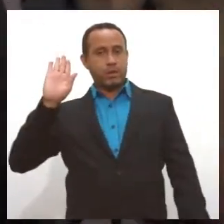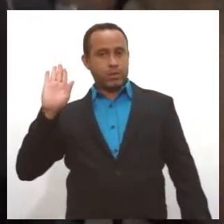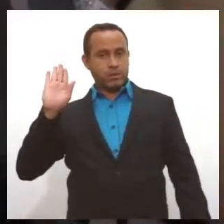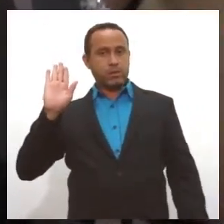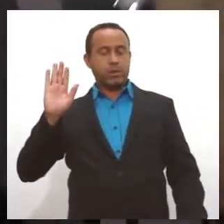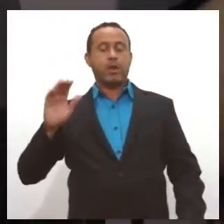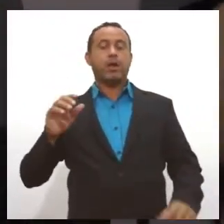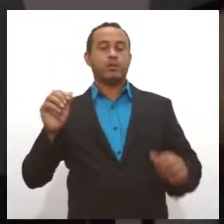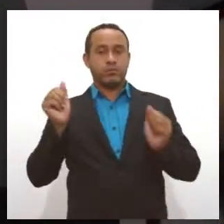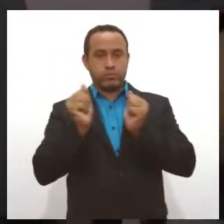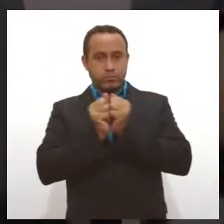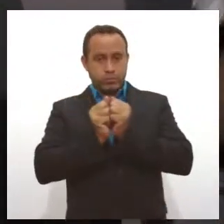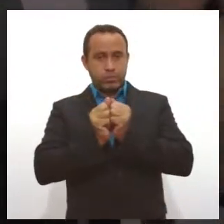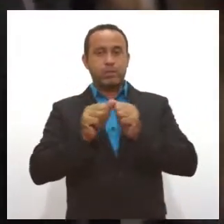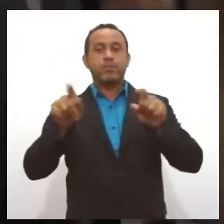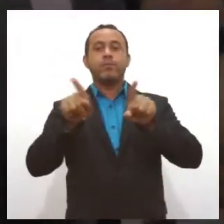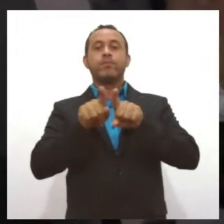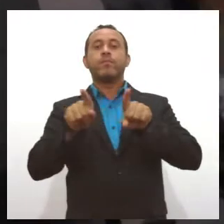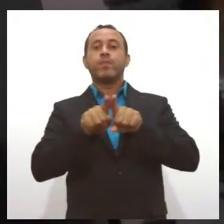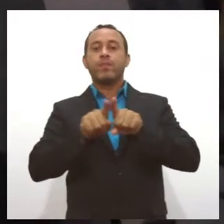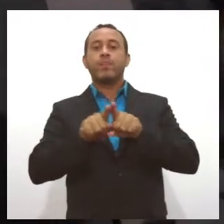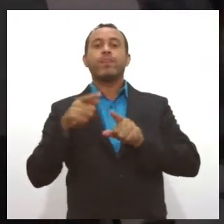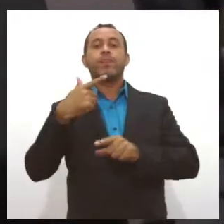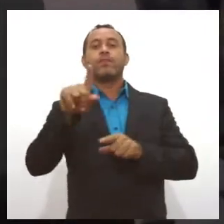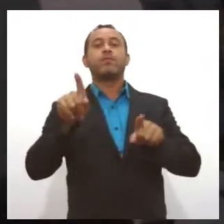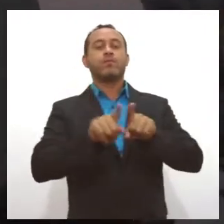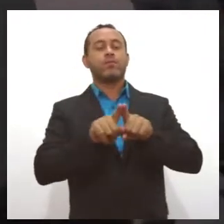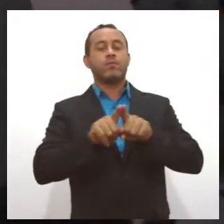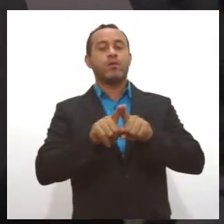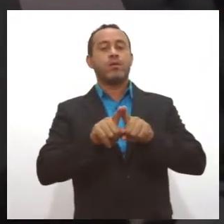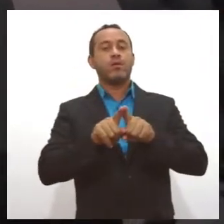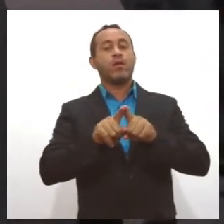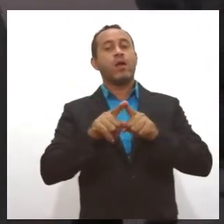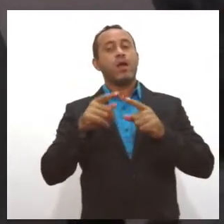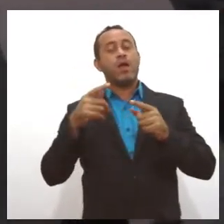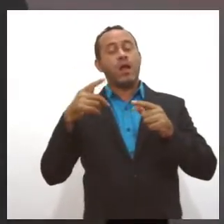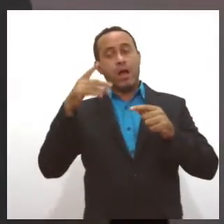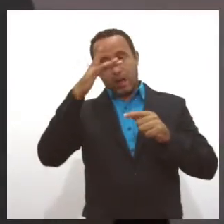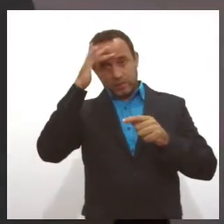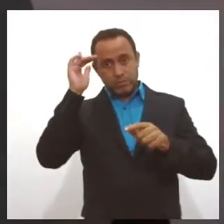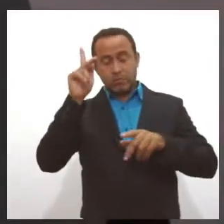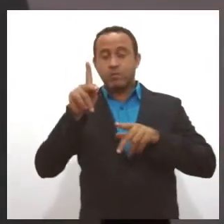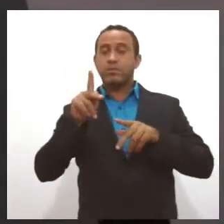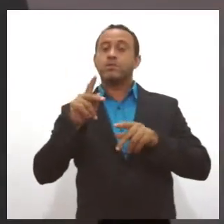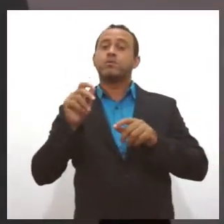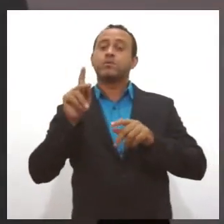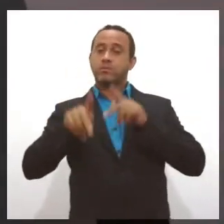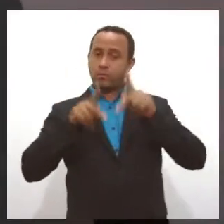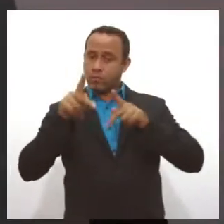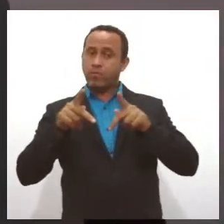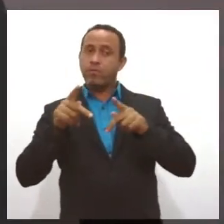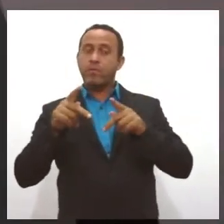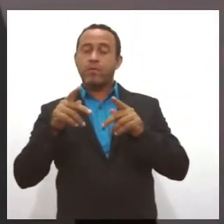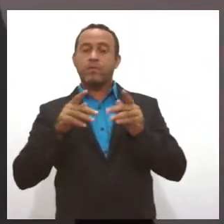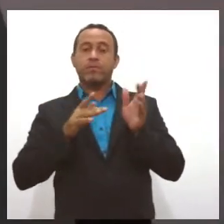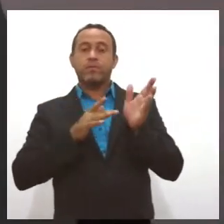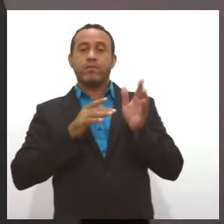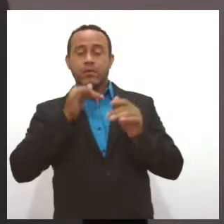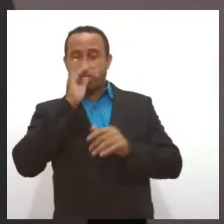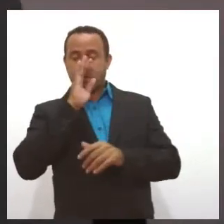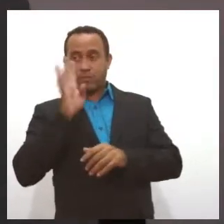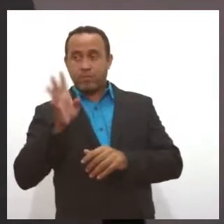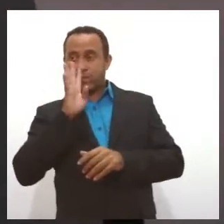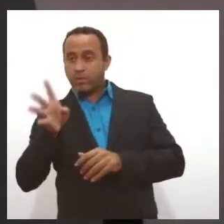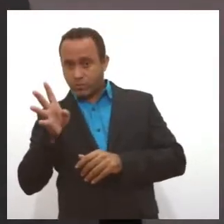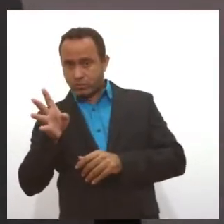entre outras situações irregulares, acabam intimidando a população. Nós estamos tendo muitas denúncias,